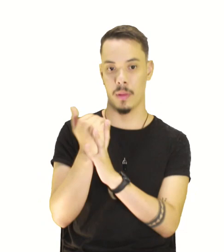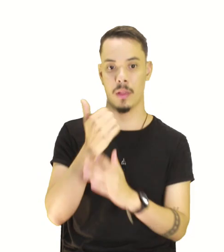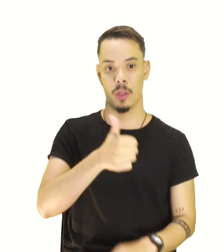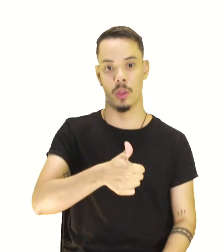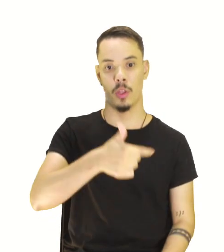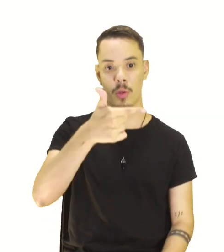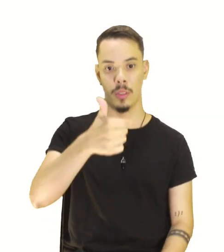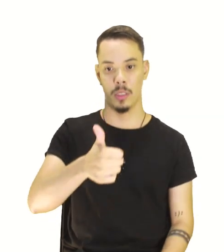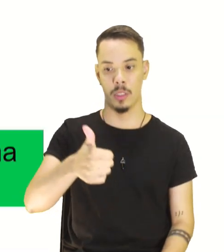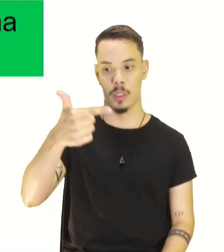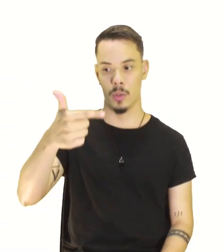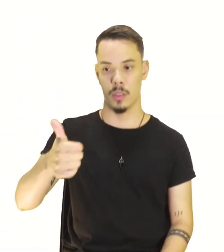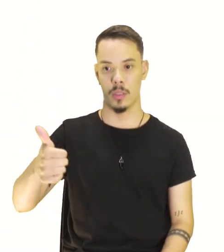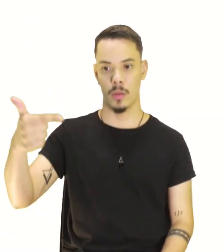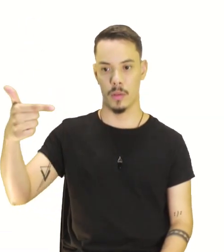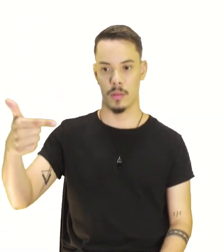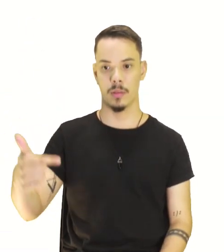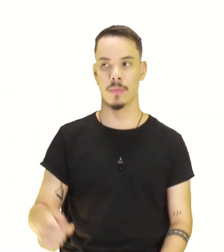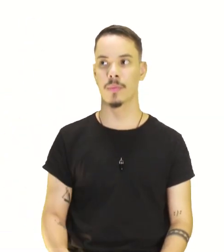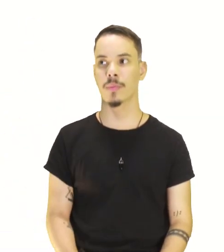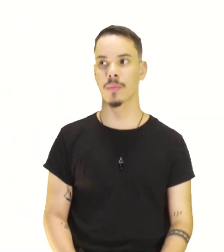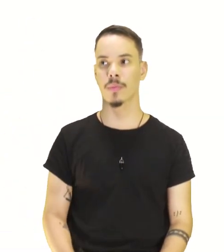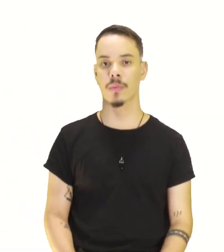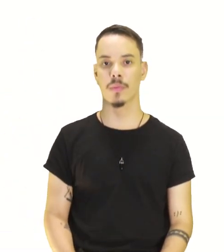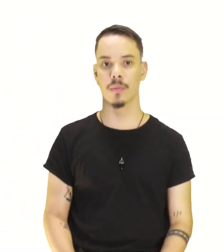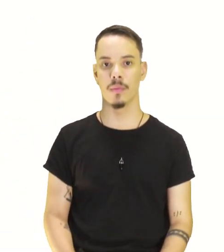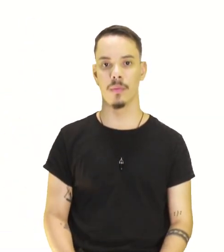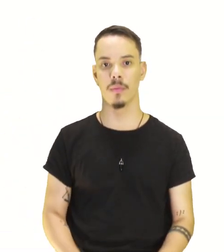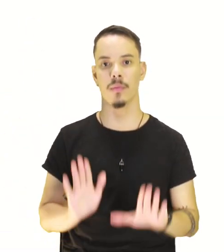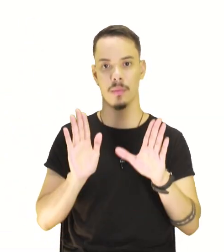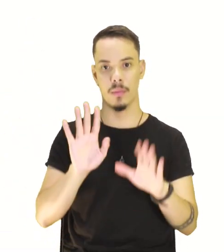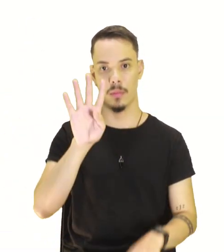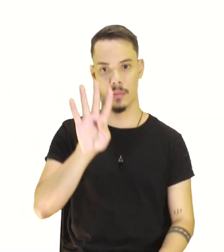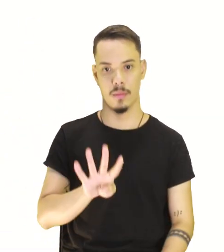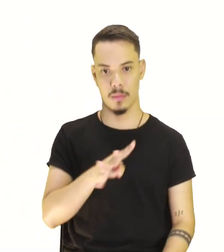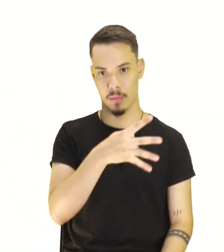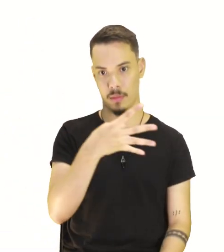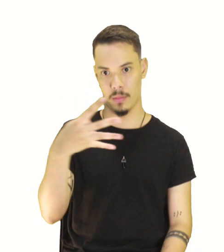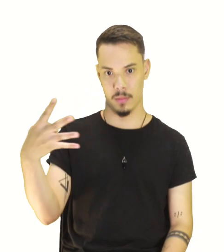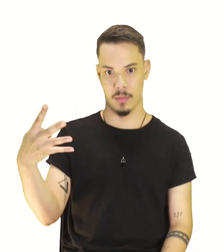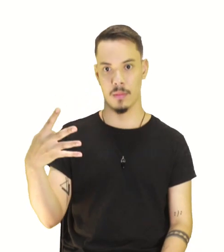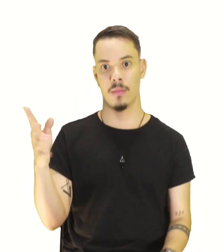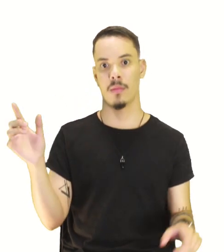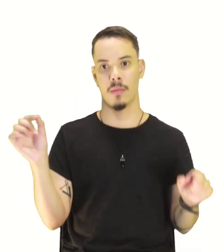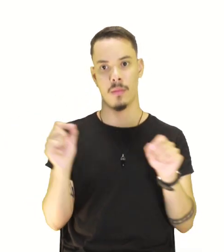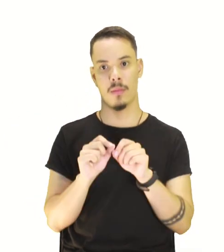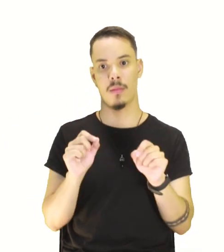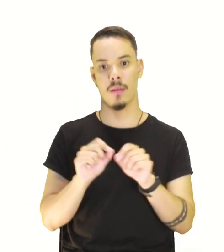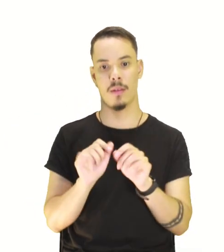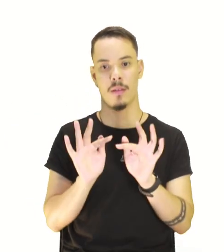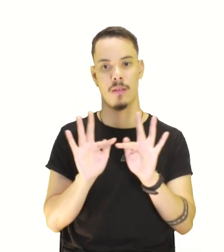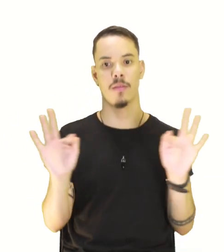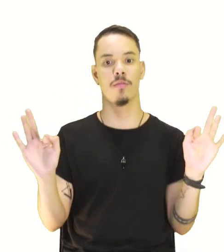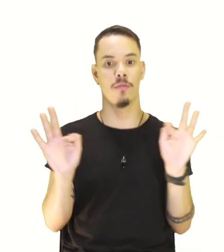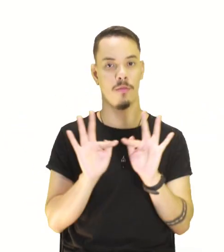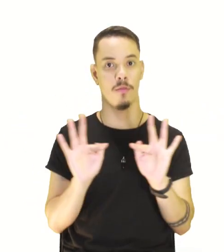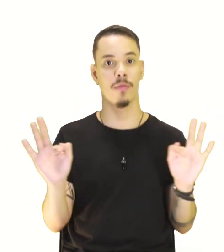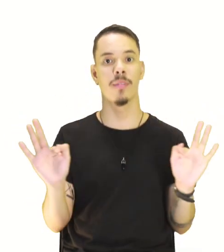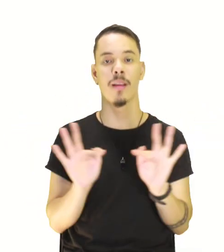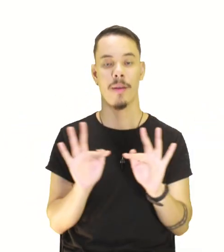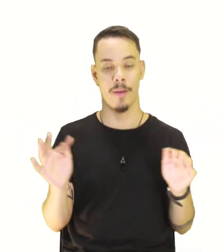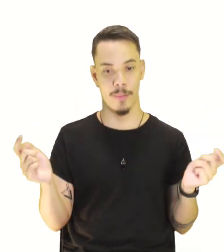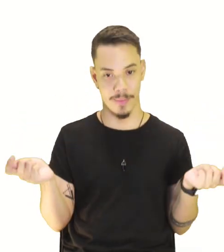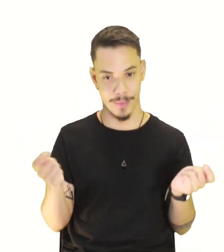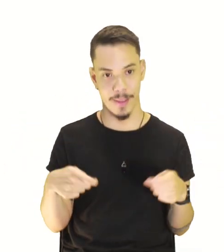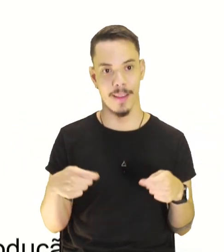em 12, né? E claro, como essa tabela a gente pode montar uma função, né? Fala sério, dá sim, dá para